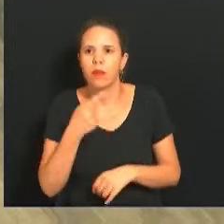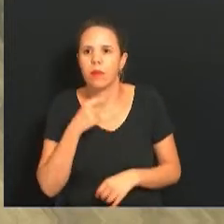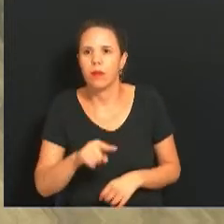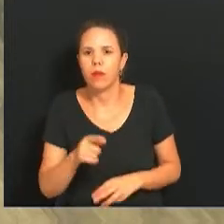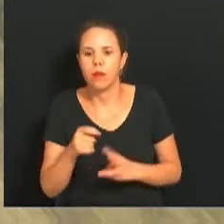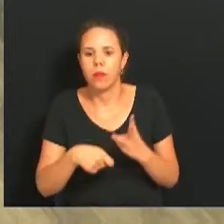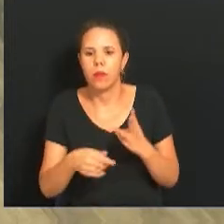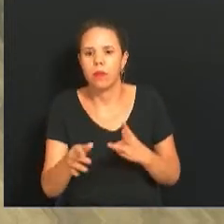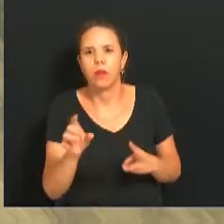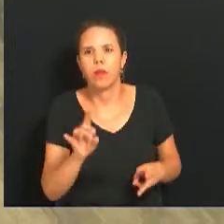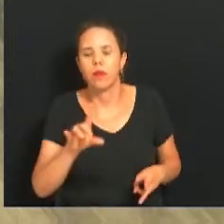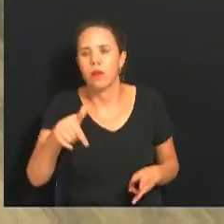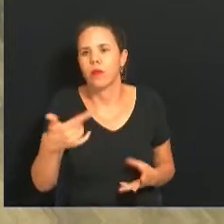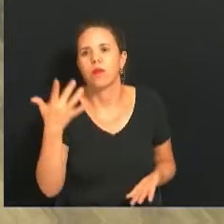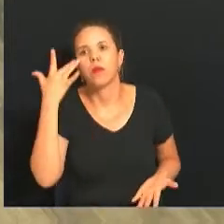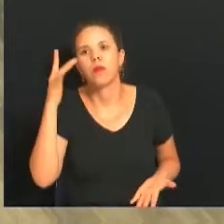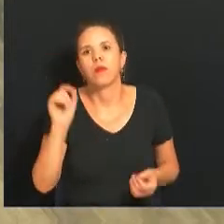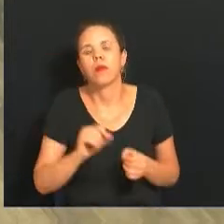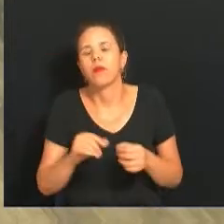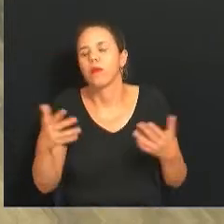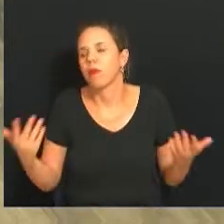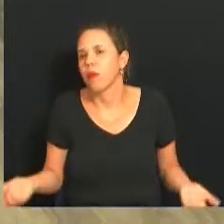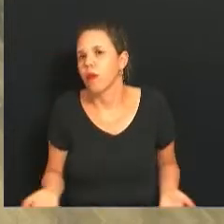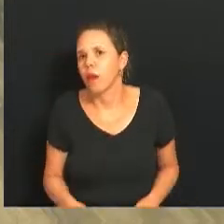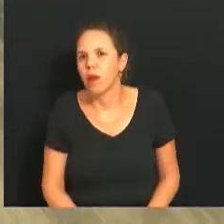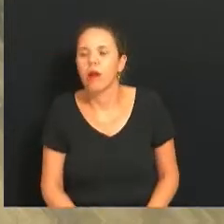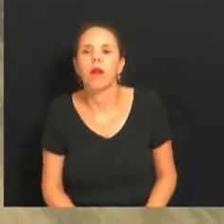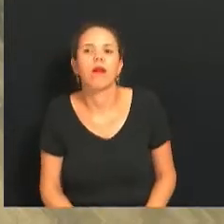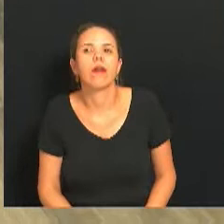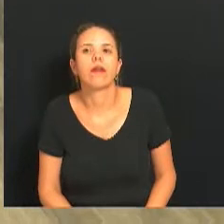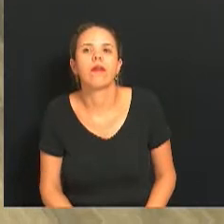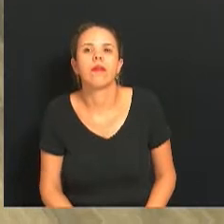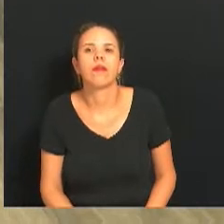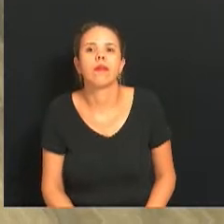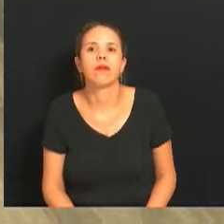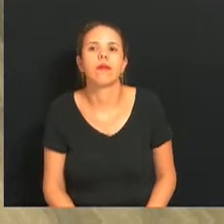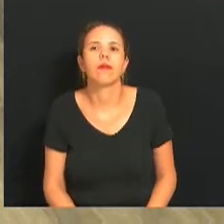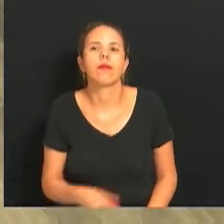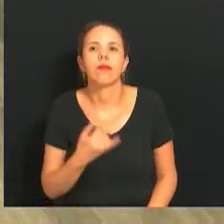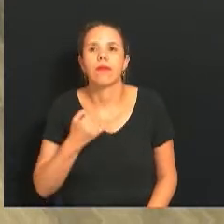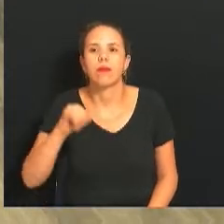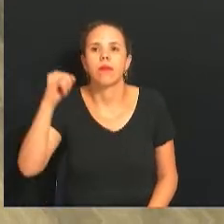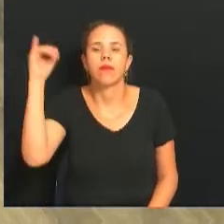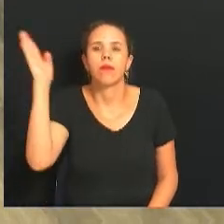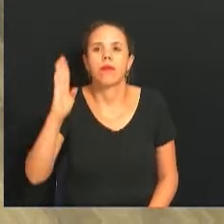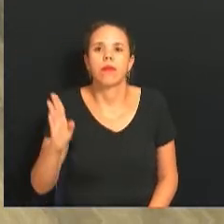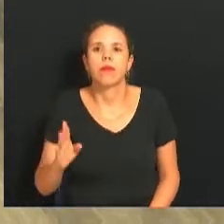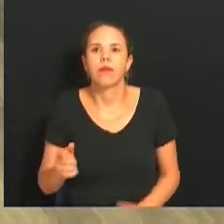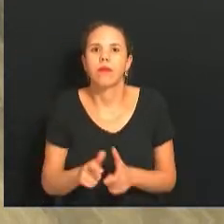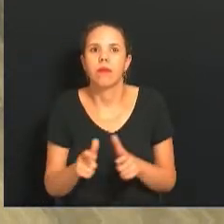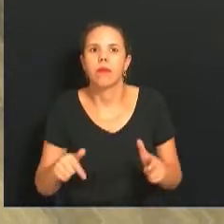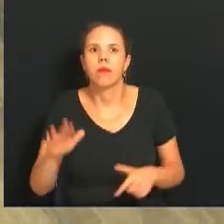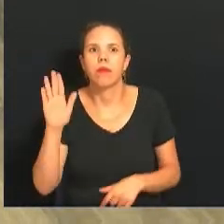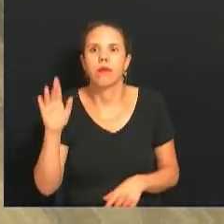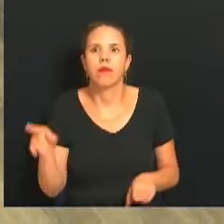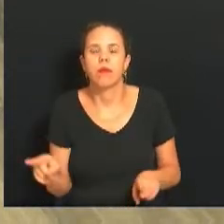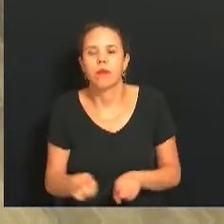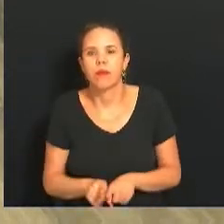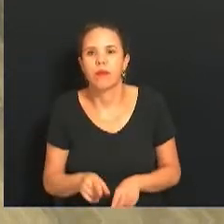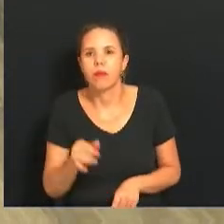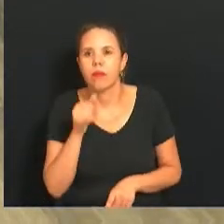meses. Depois a gente não sabe o que vai acontecer. Aí já estão falando, ó, a inflação no Brasil pode aumentar também, questão